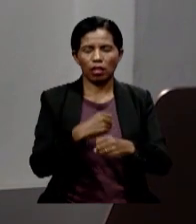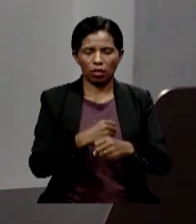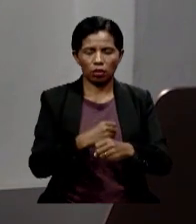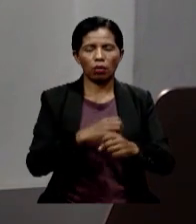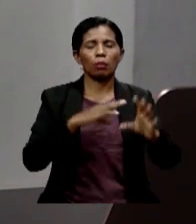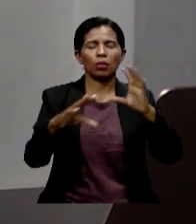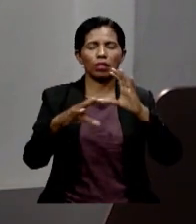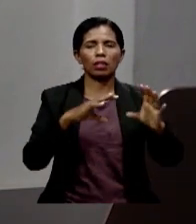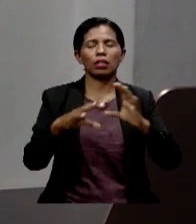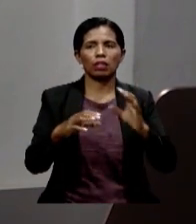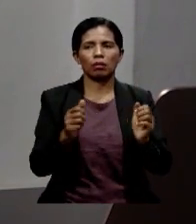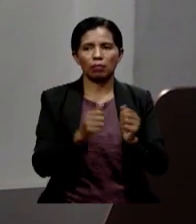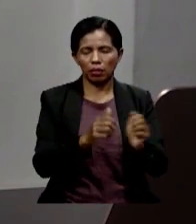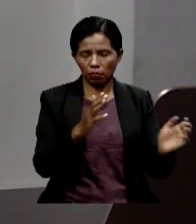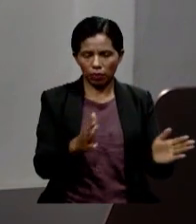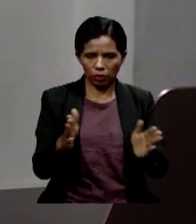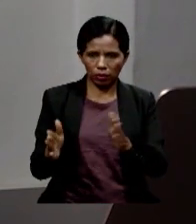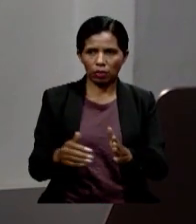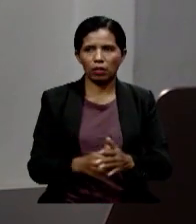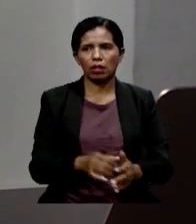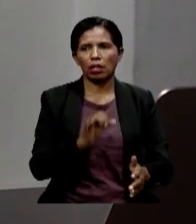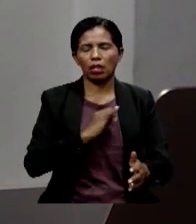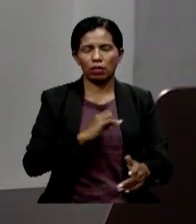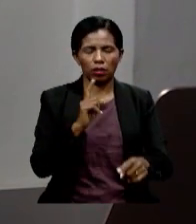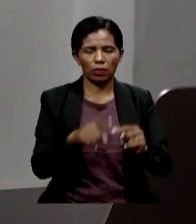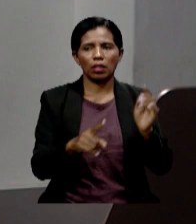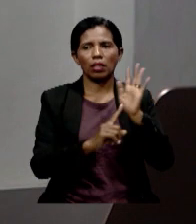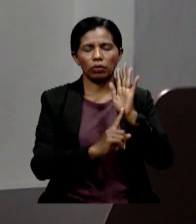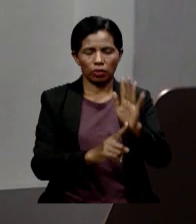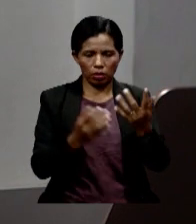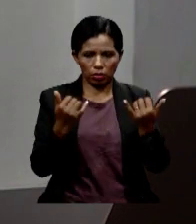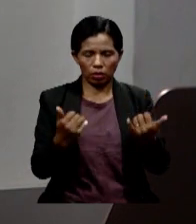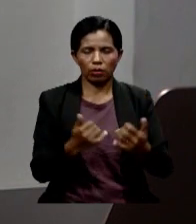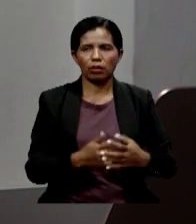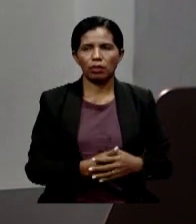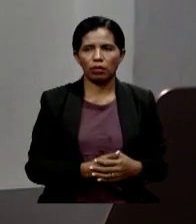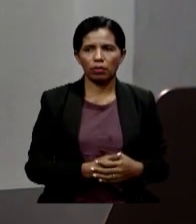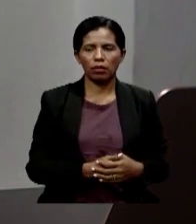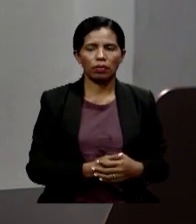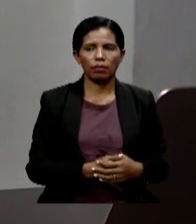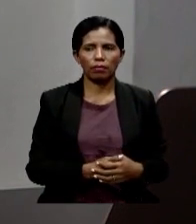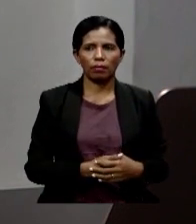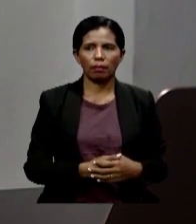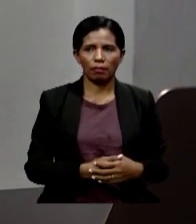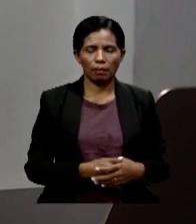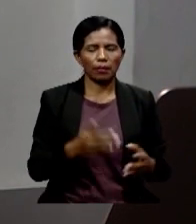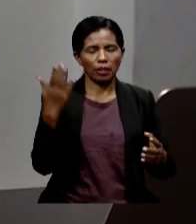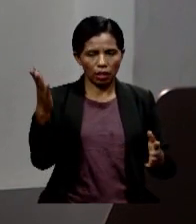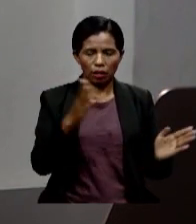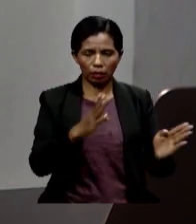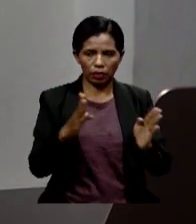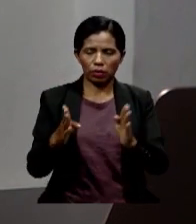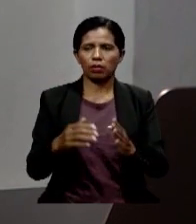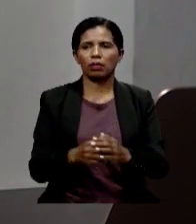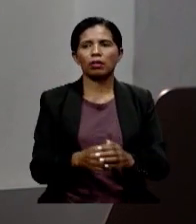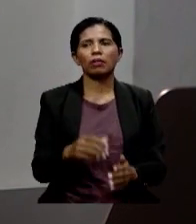confirmação. Mas bem, né, ihila proceso la hau la bele atu kulia agora detalhe liu ihila proceso e